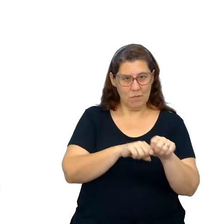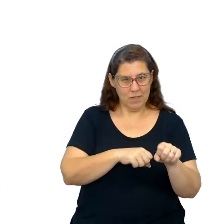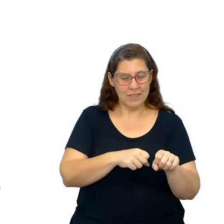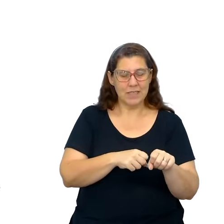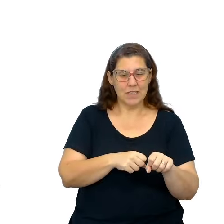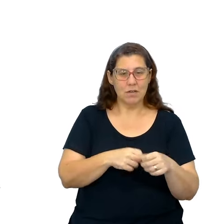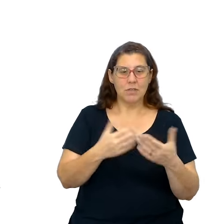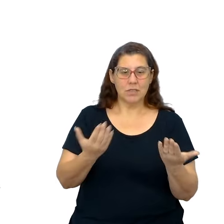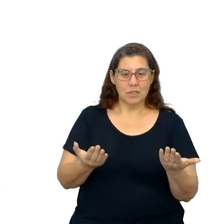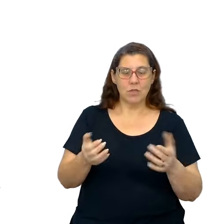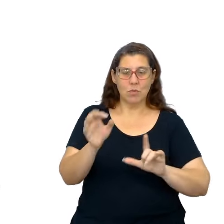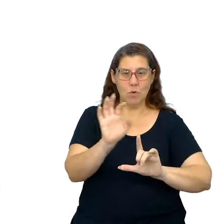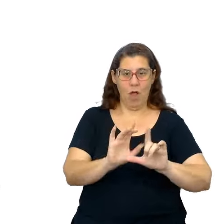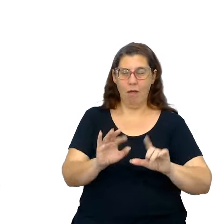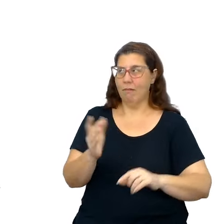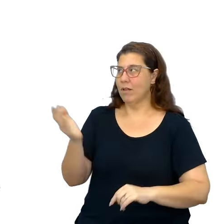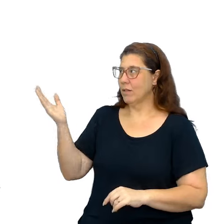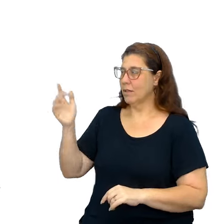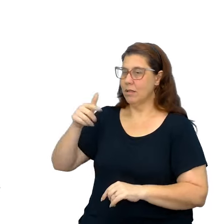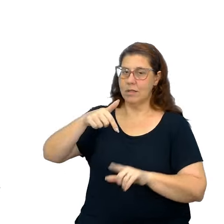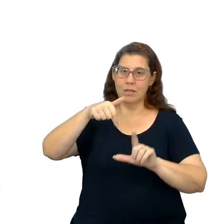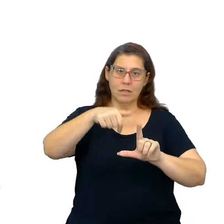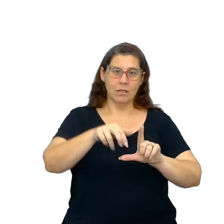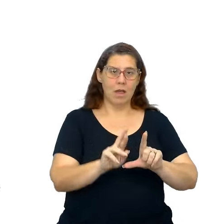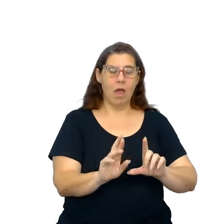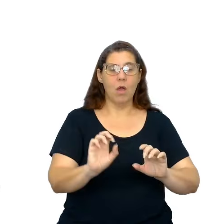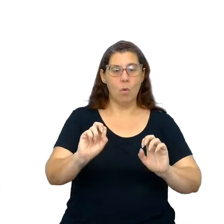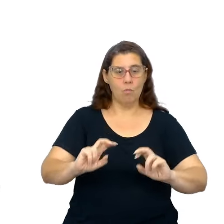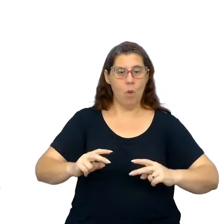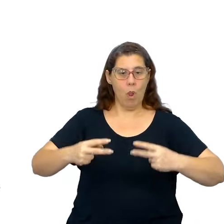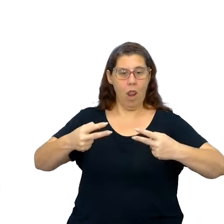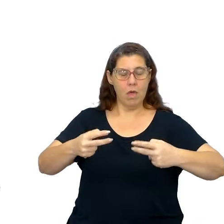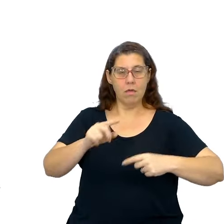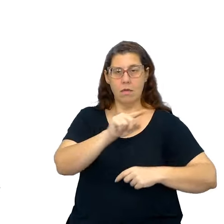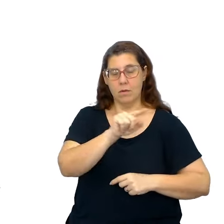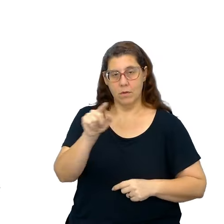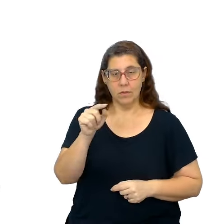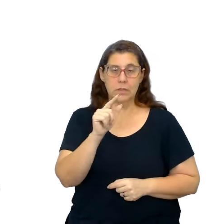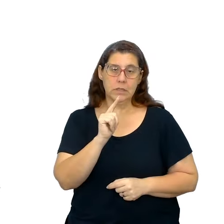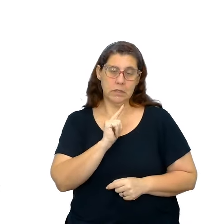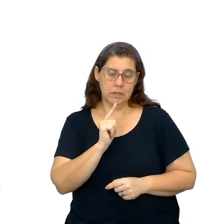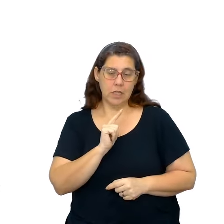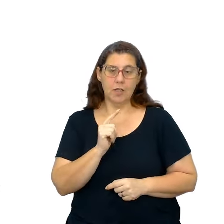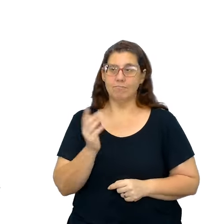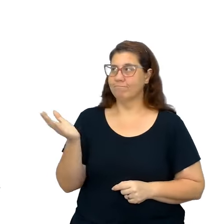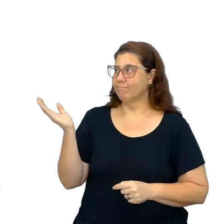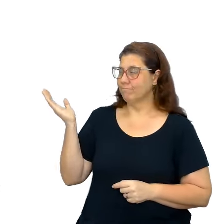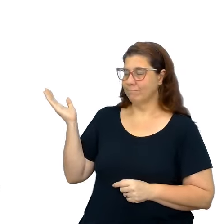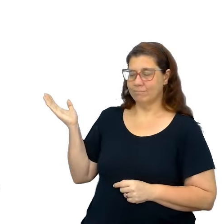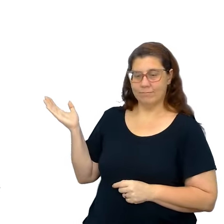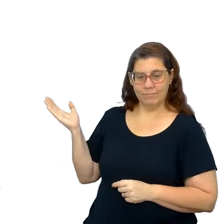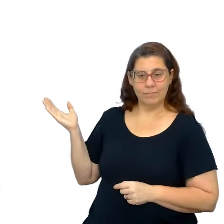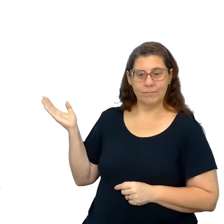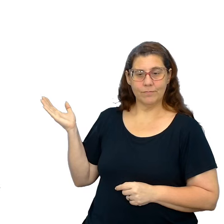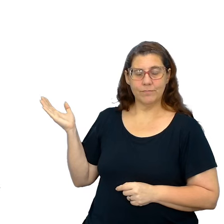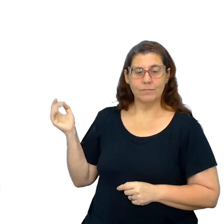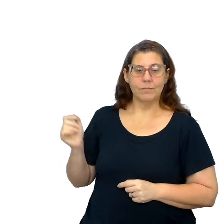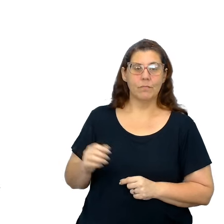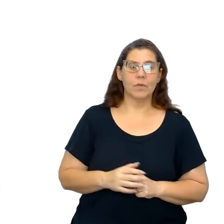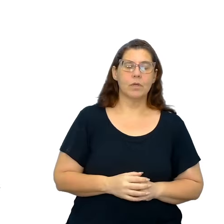por meio aí do QR Code ou pelo link, né, que aparece para vocês aí na